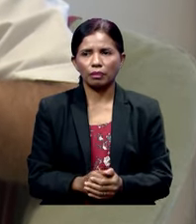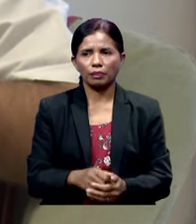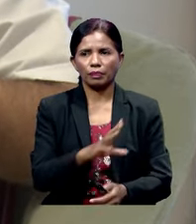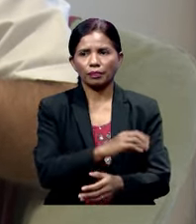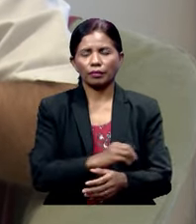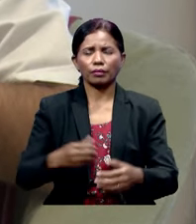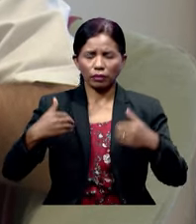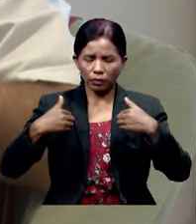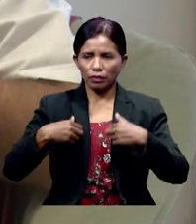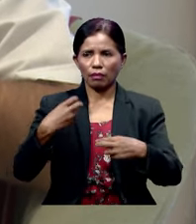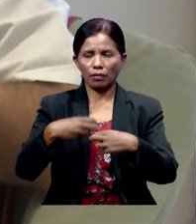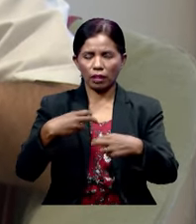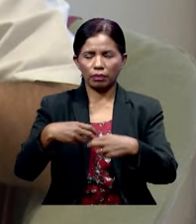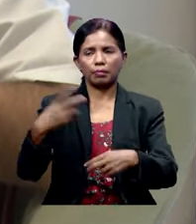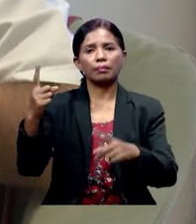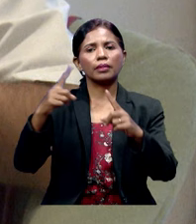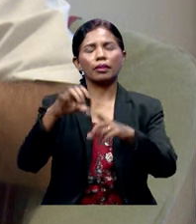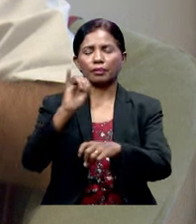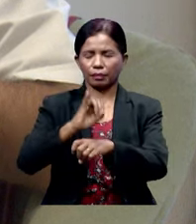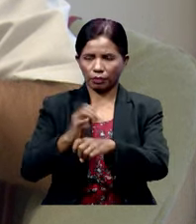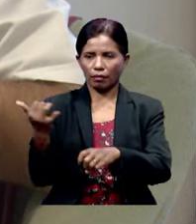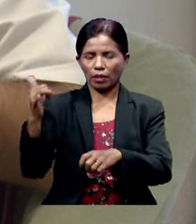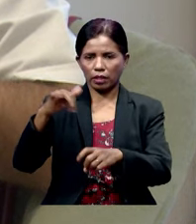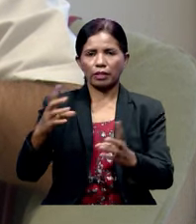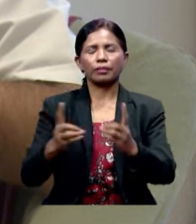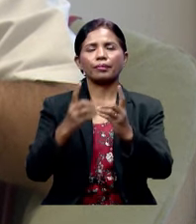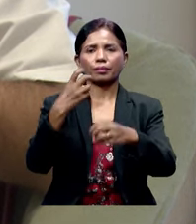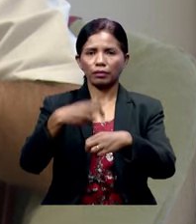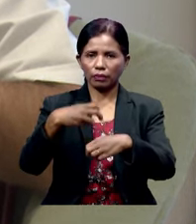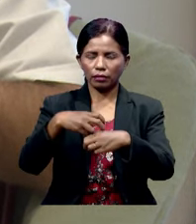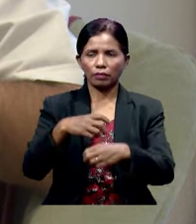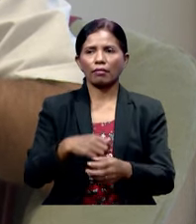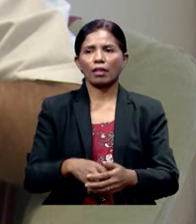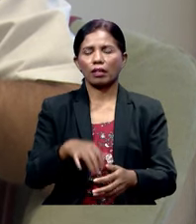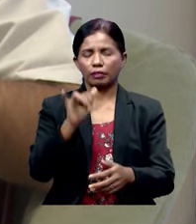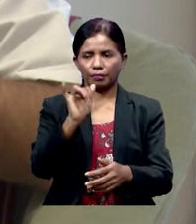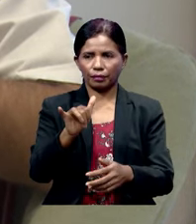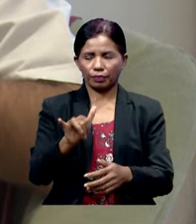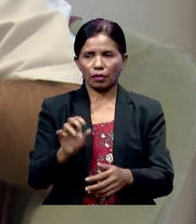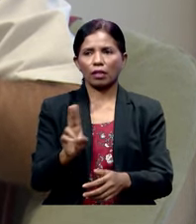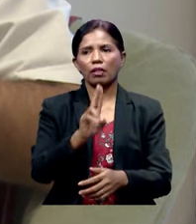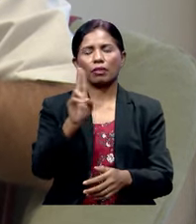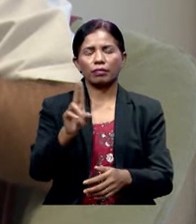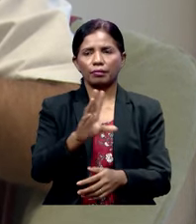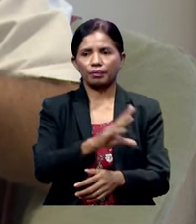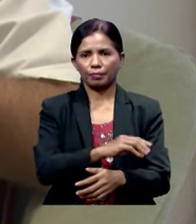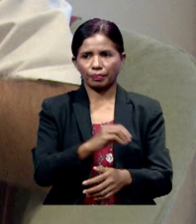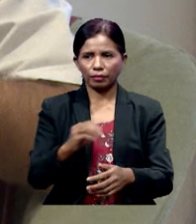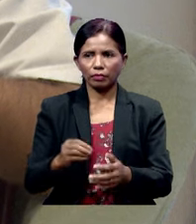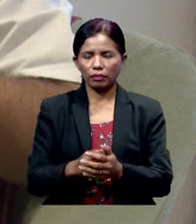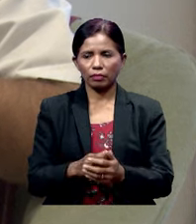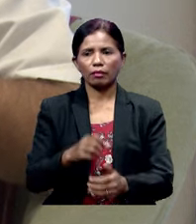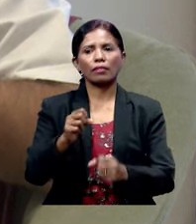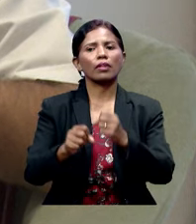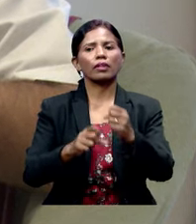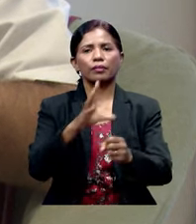desafio para a igreja as Seitas aproveitam muitas vezes da Solidão